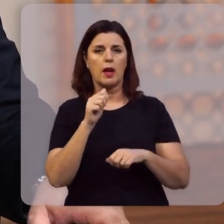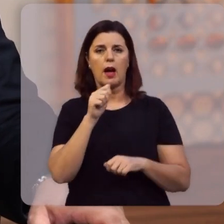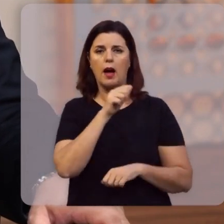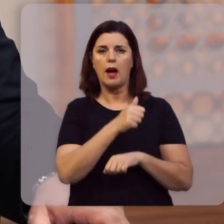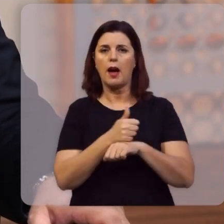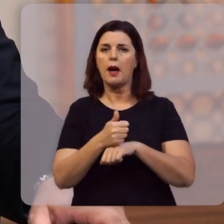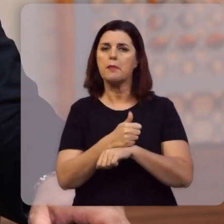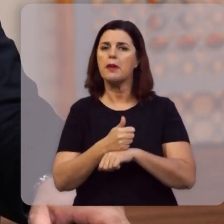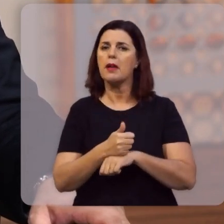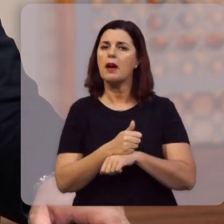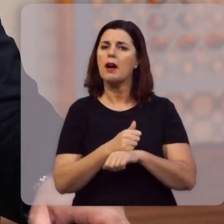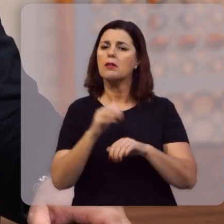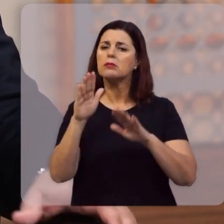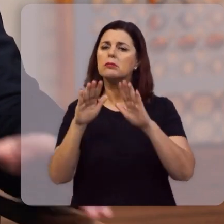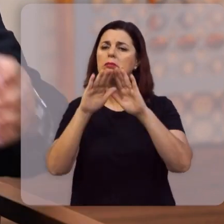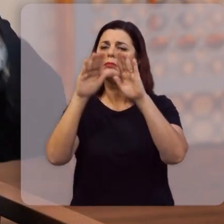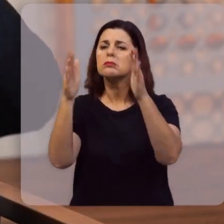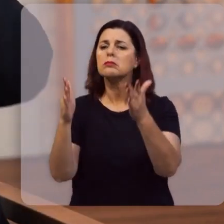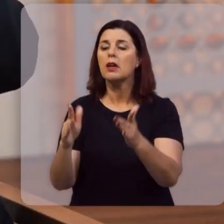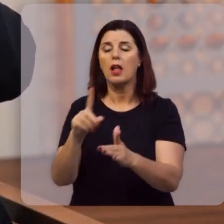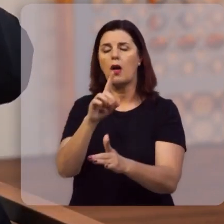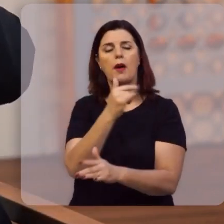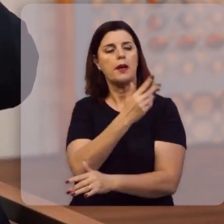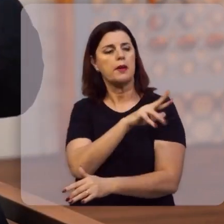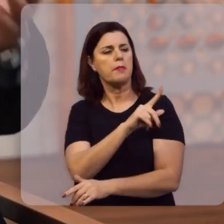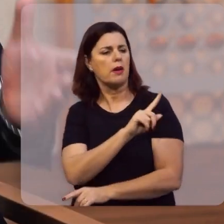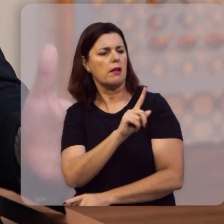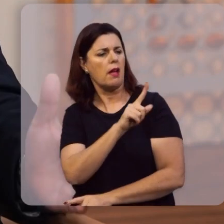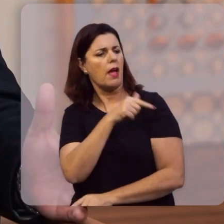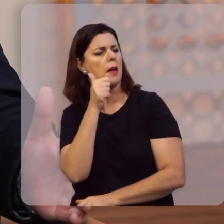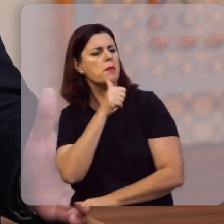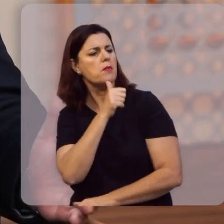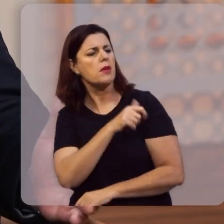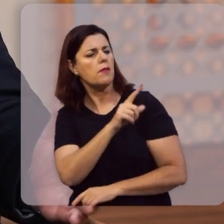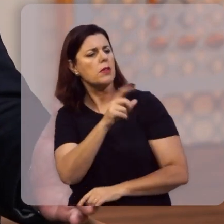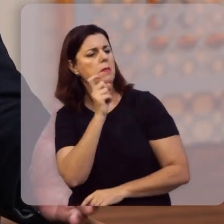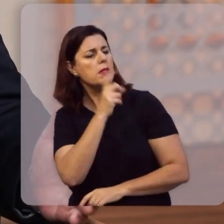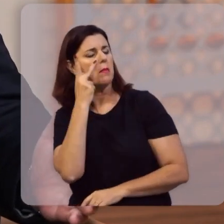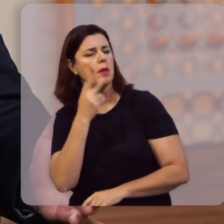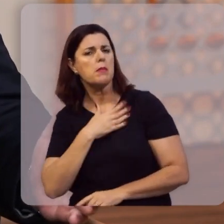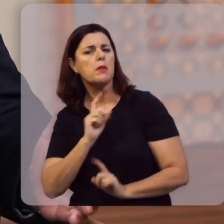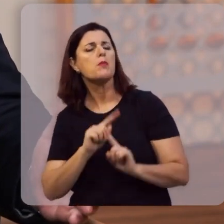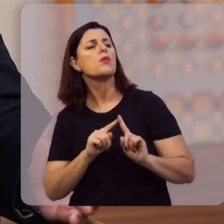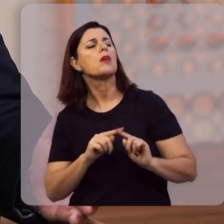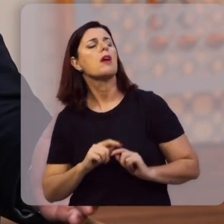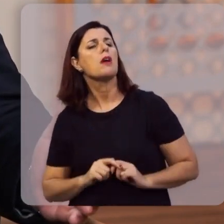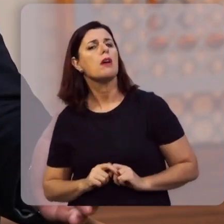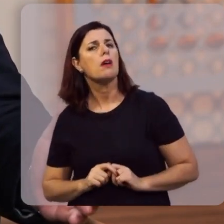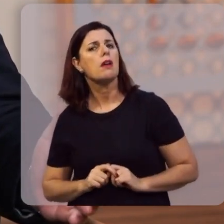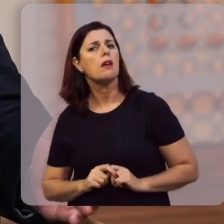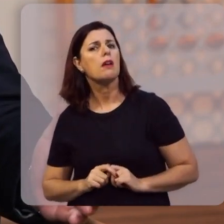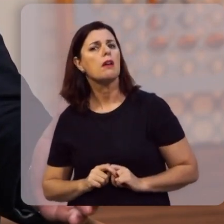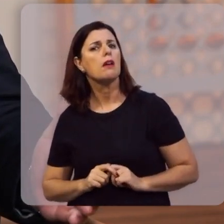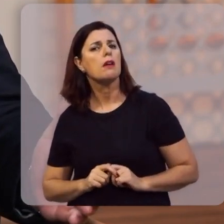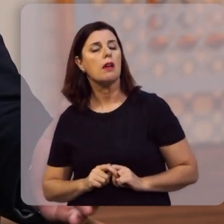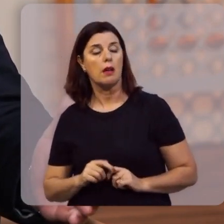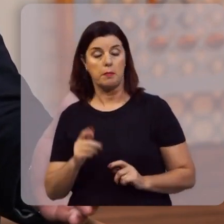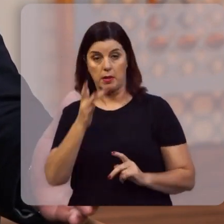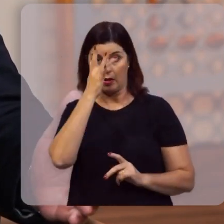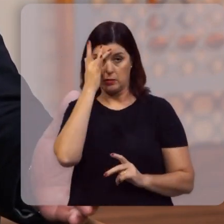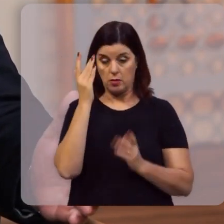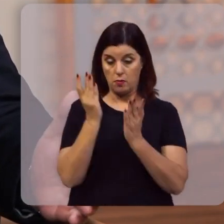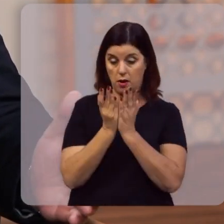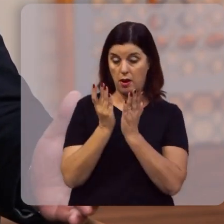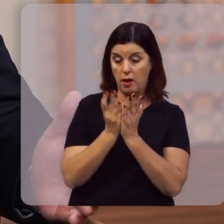Isaac acariciando a Rebeca e fala assim: ela não é sua irmã nada, ela é sua mulher, por que você mentiu para mim? Então é o crente sendo envergonhado